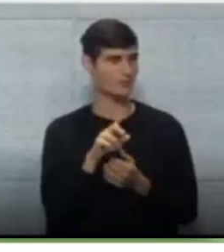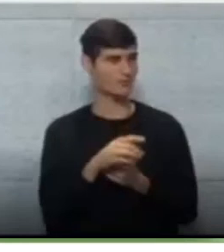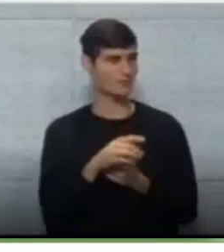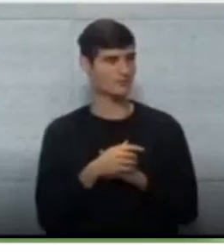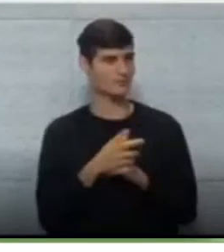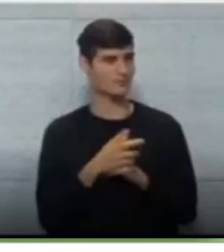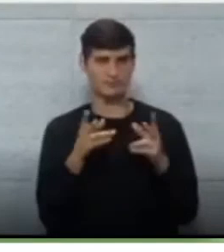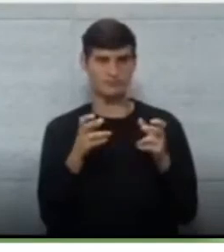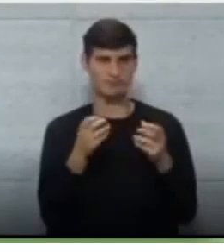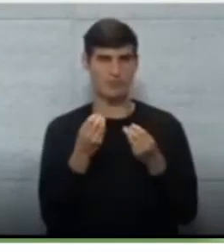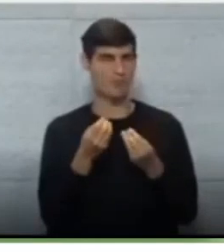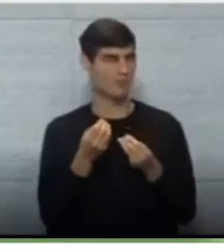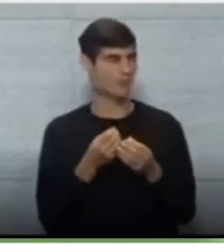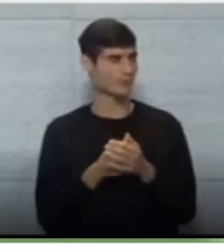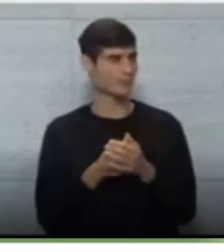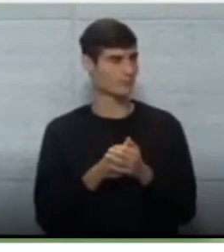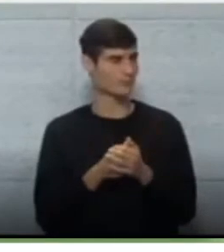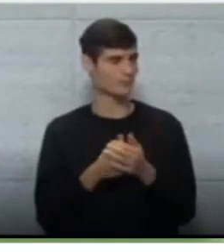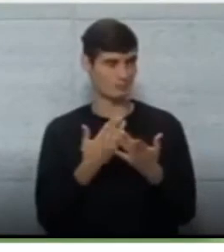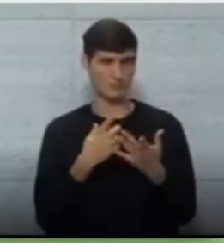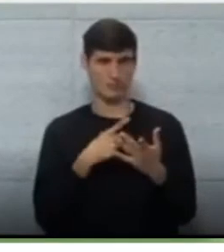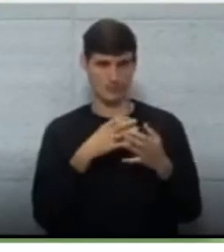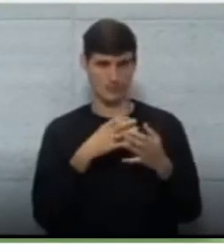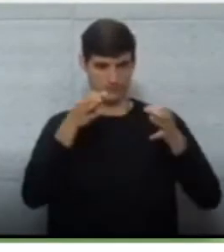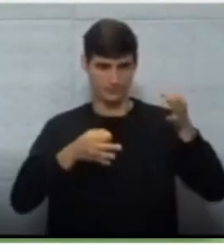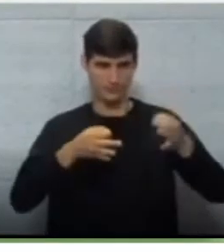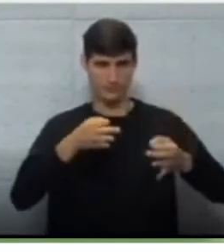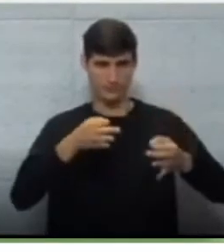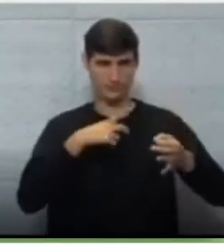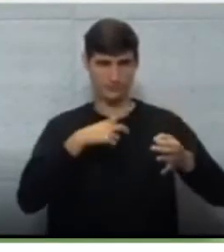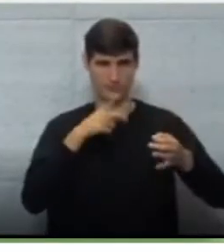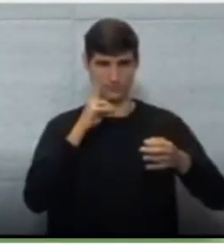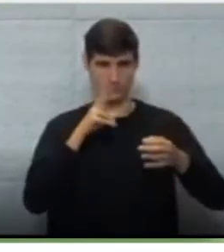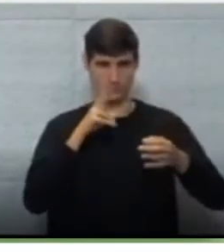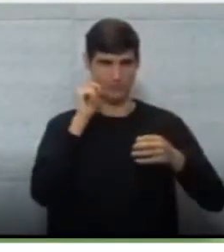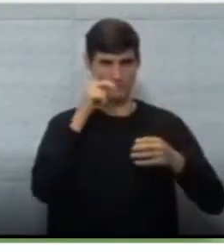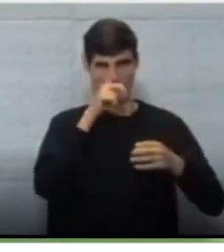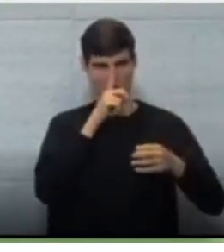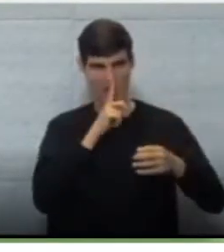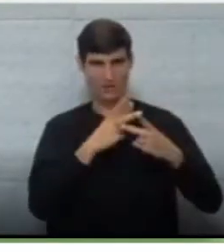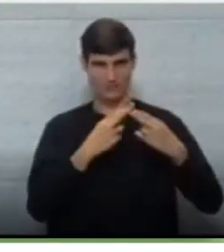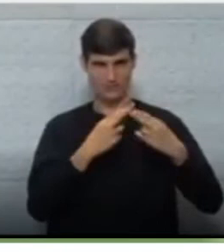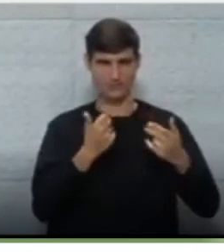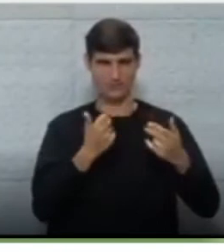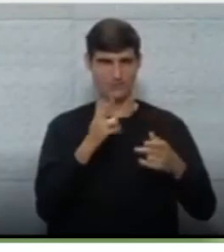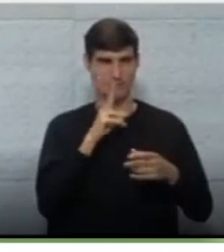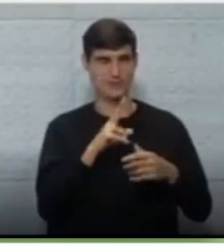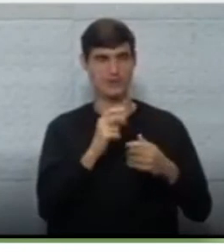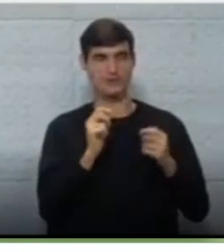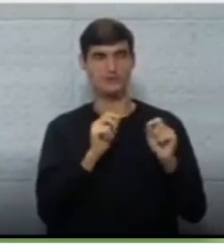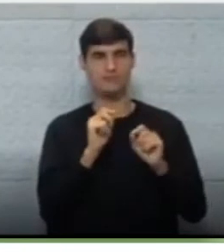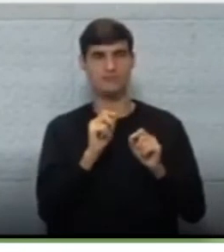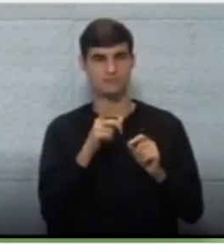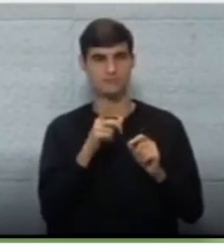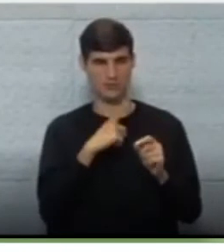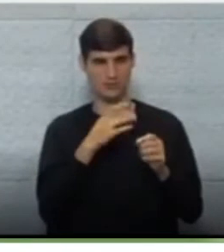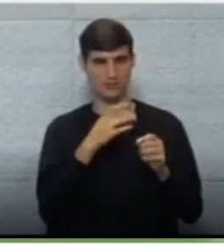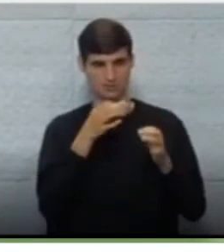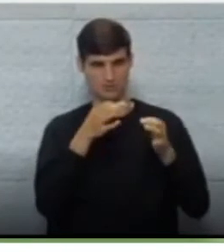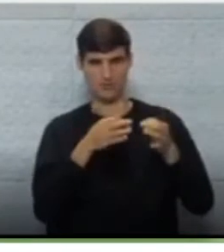tubos, o tubo que foi inoculado, ele vai ter o soro.